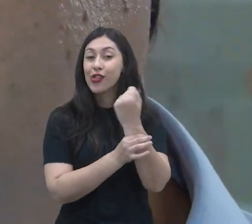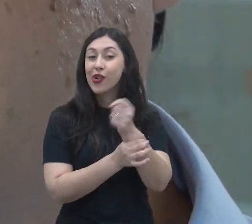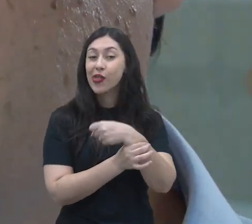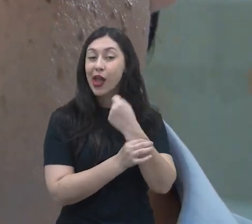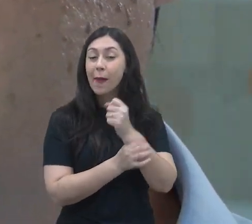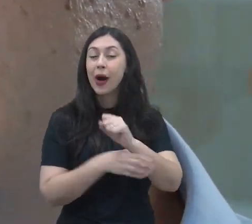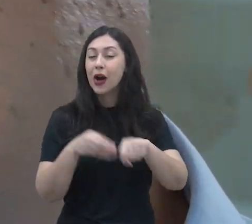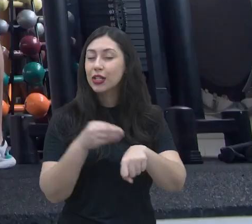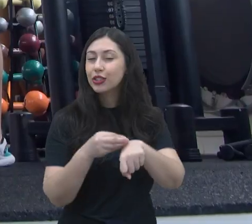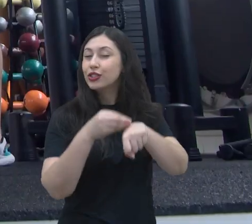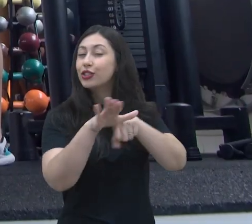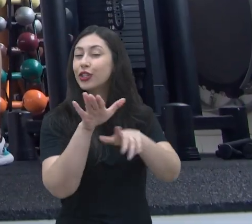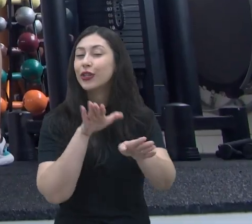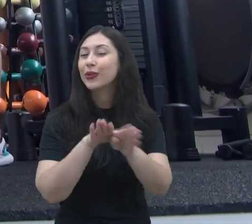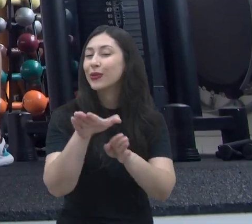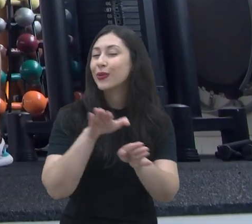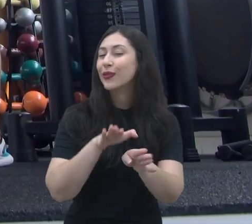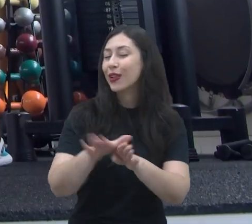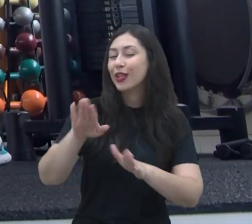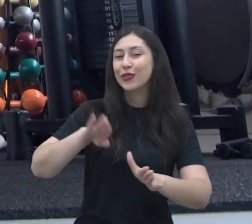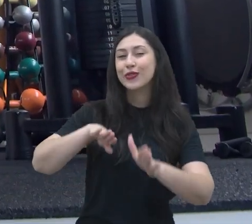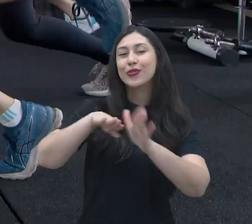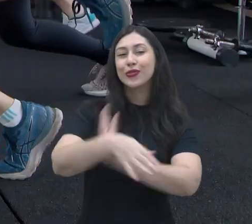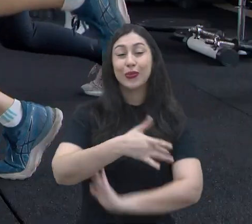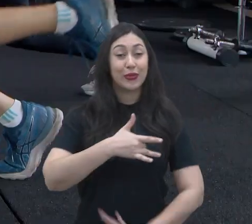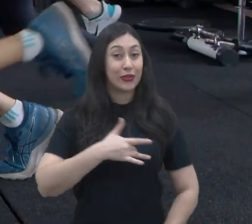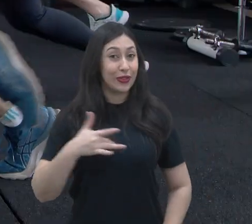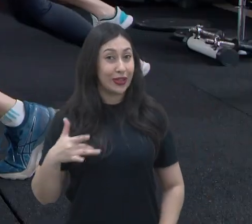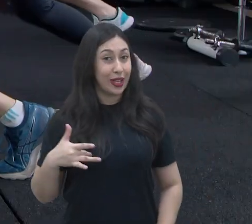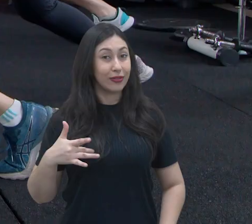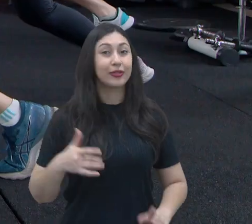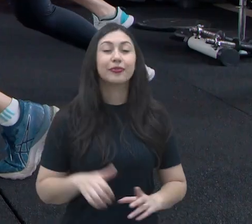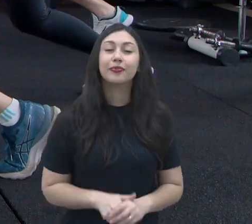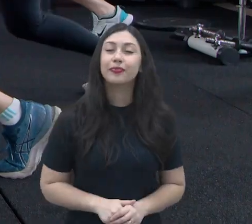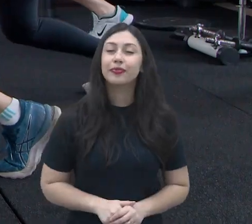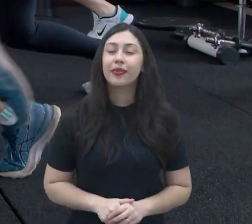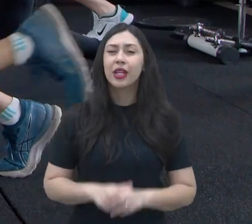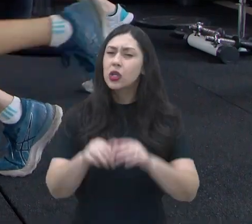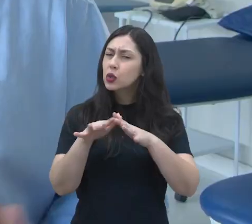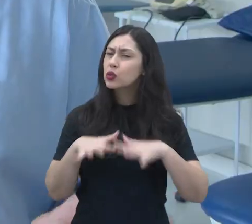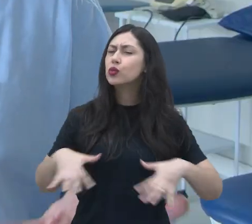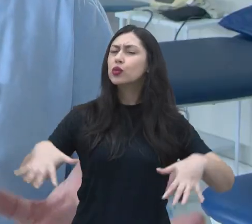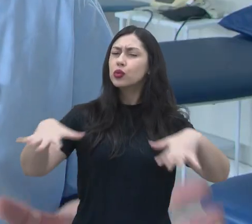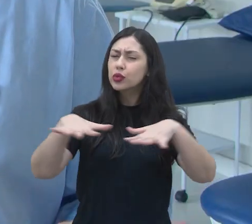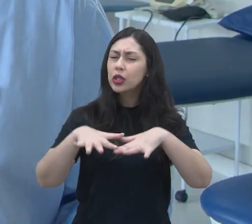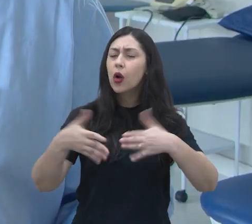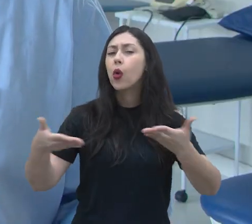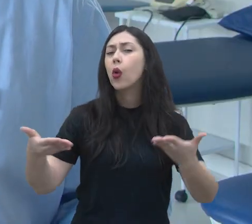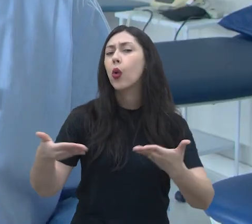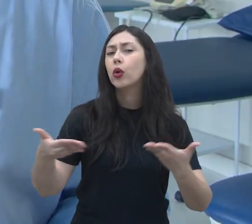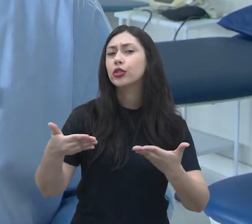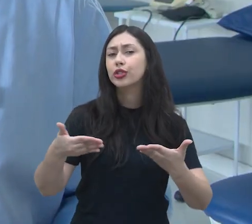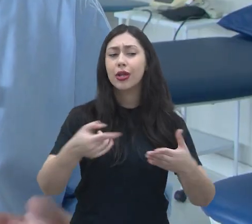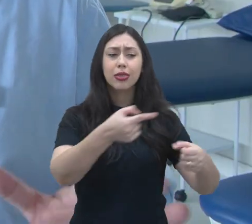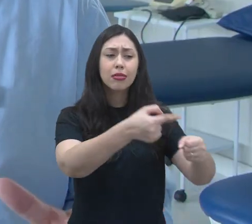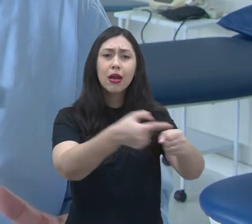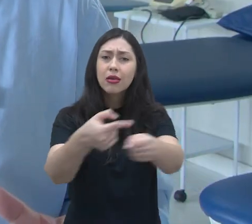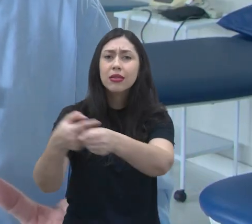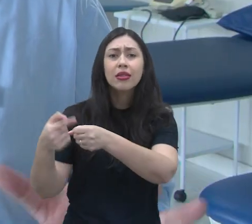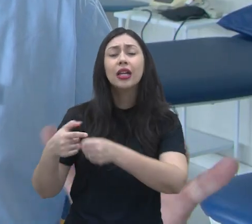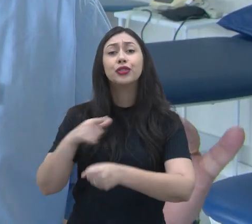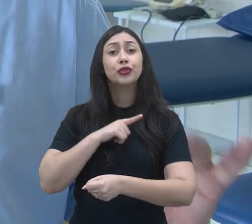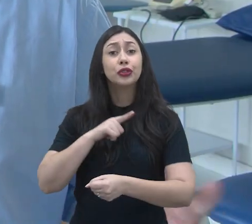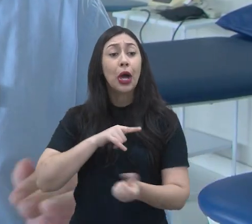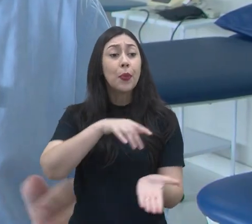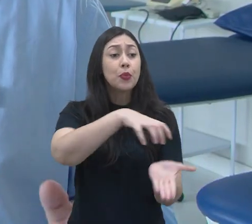dicas e orientações sobre hábitos saudáveis e o que eles podem prevenir. Pensando de uma forma geral, hoje a maioria das